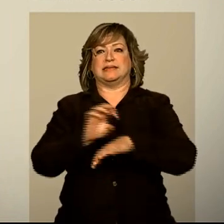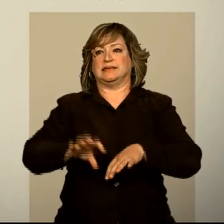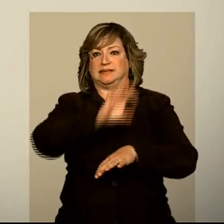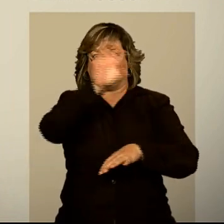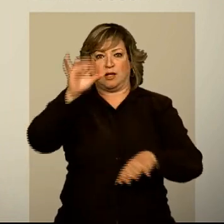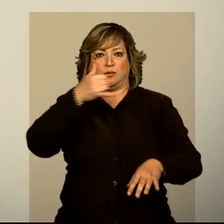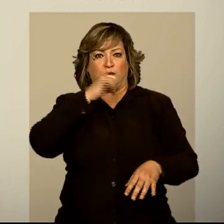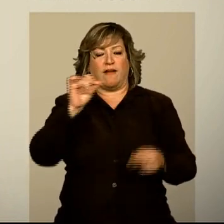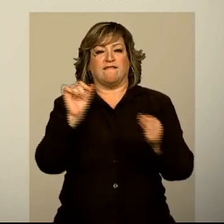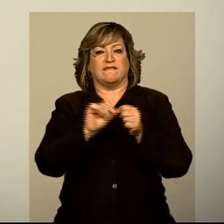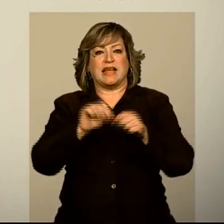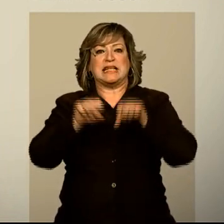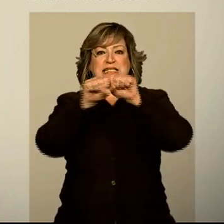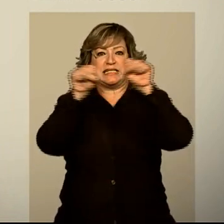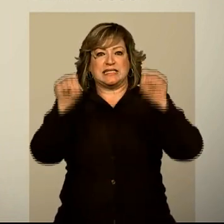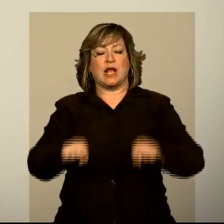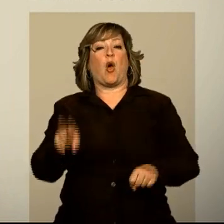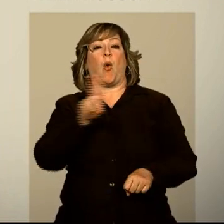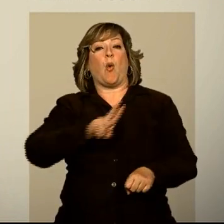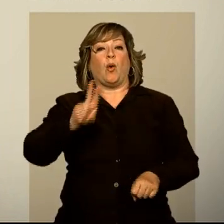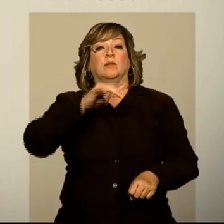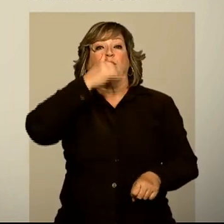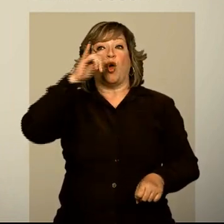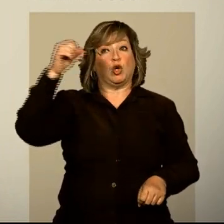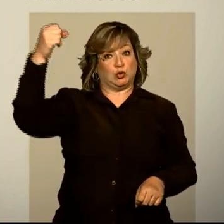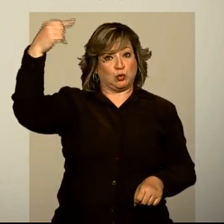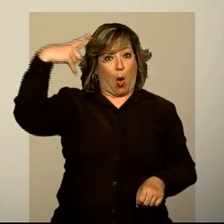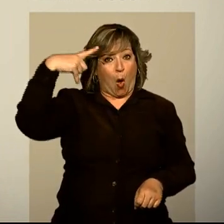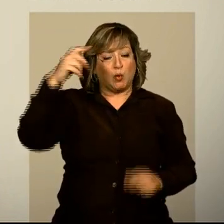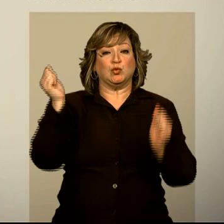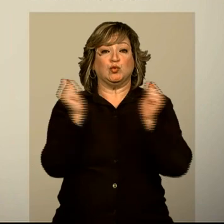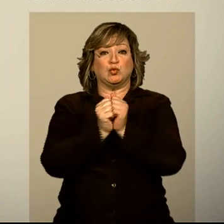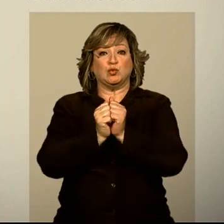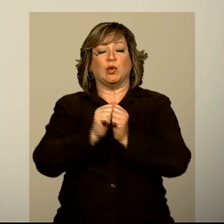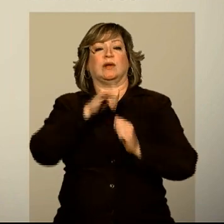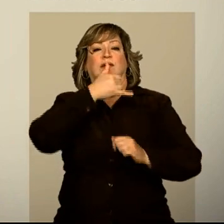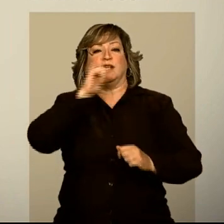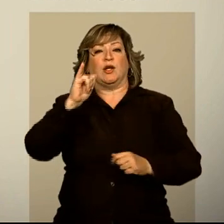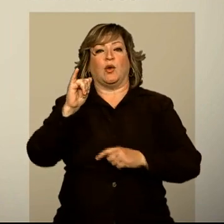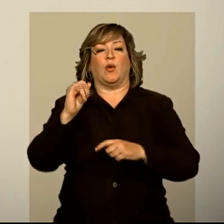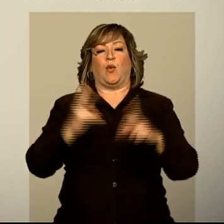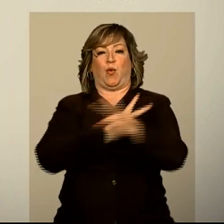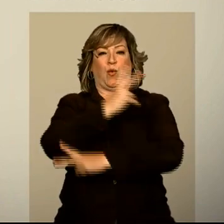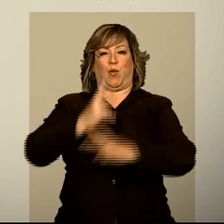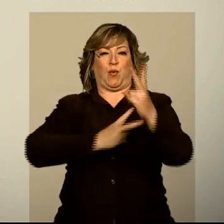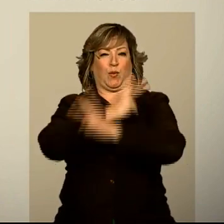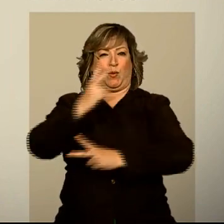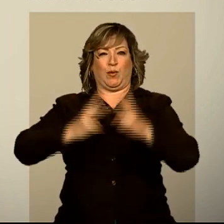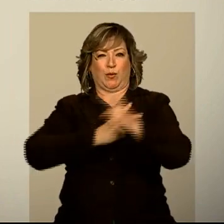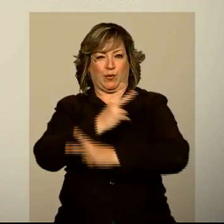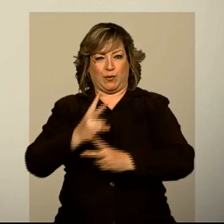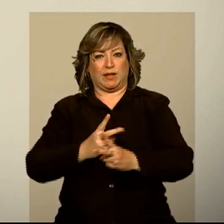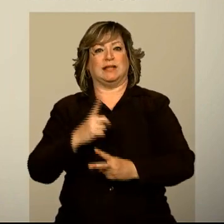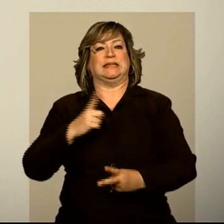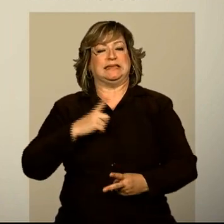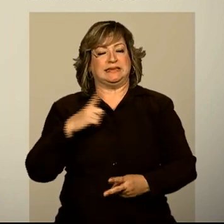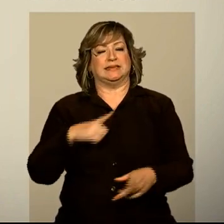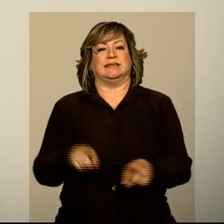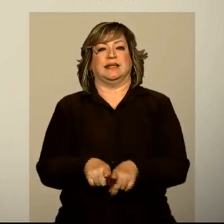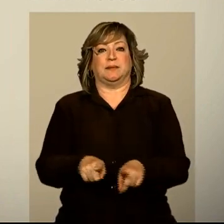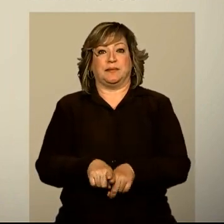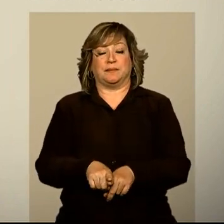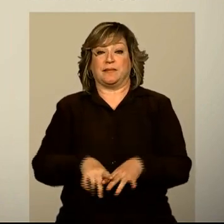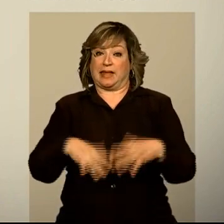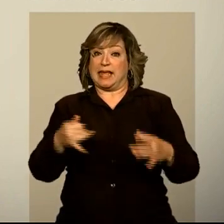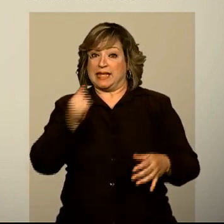de energia montam sistemas que usam energia solar junto com energia eólica que aquela energia produzido pela força